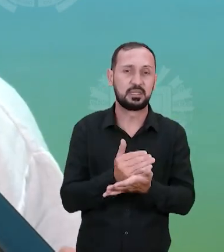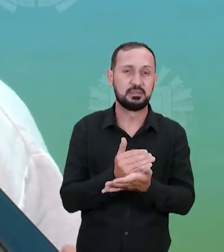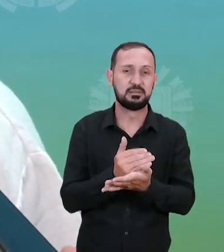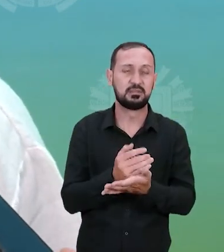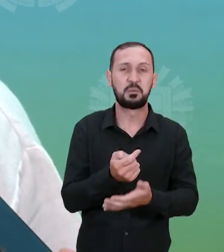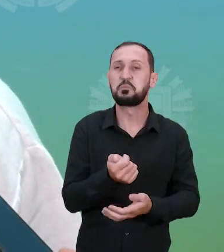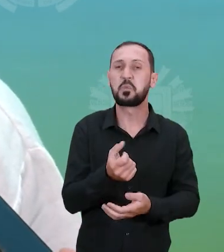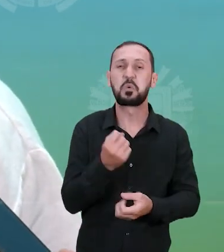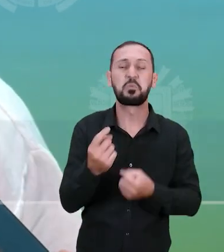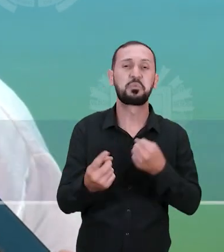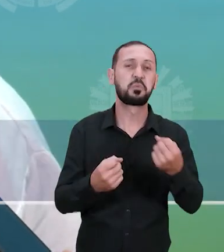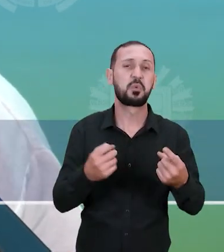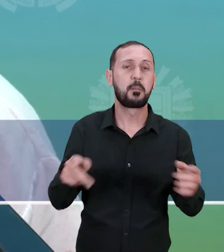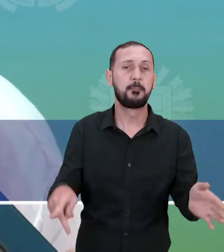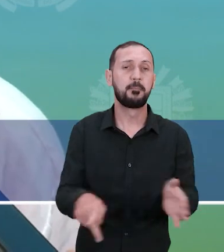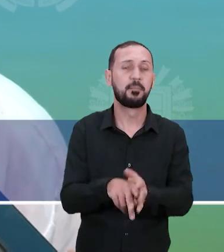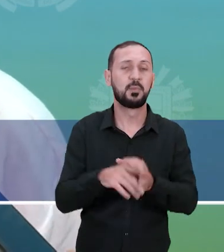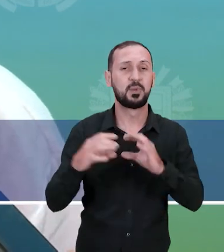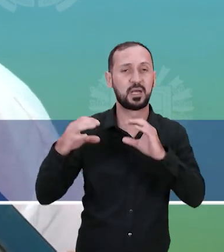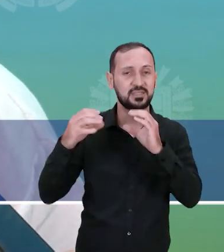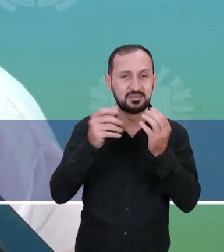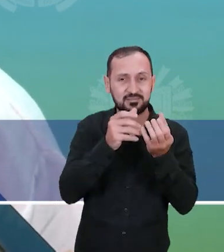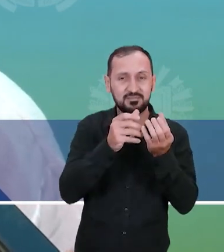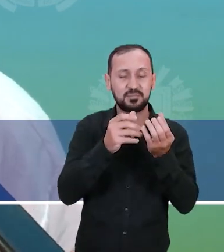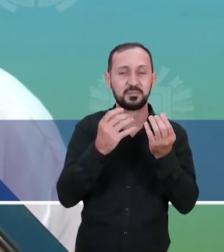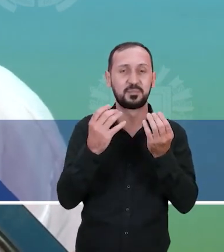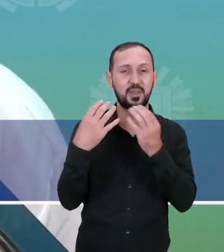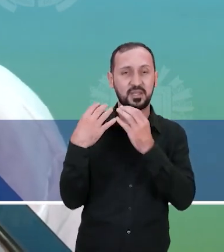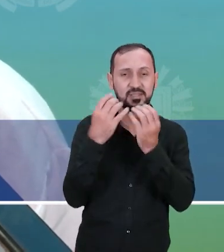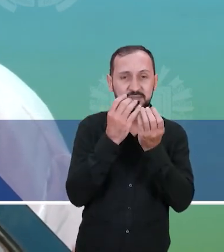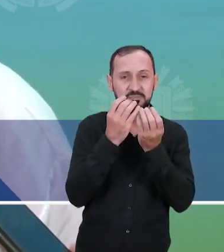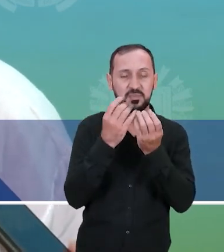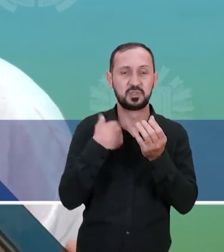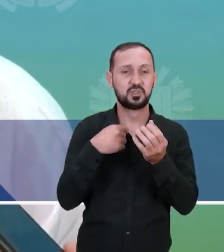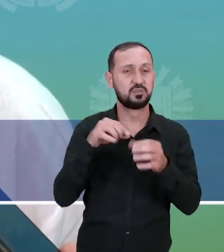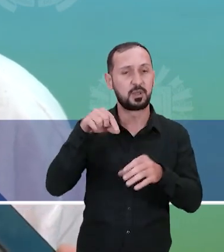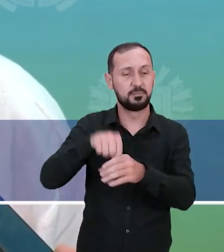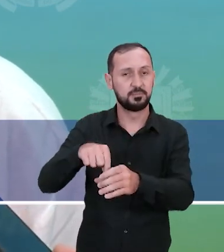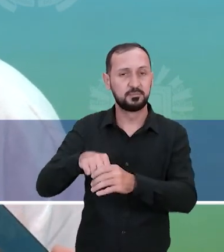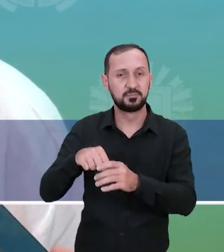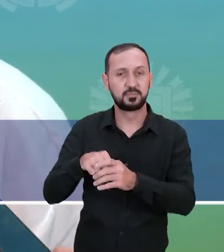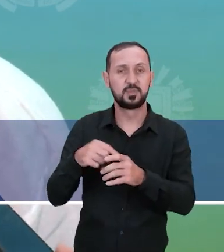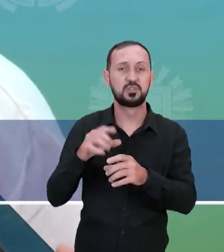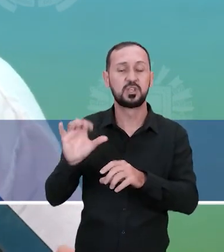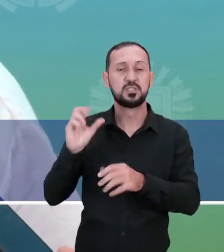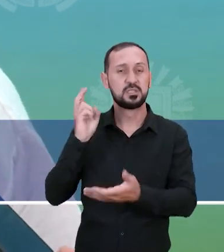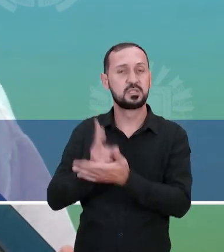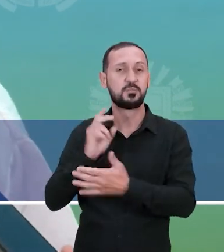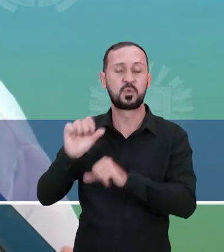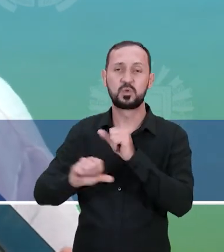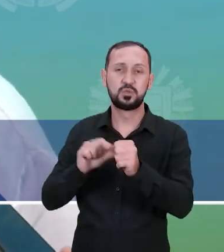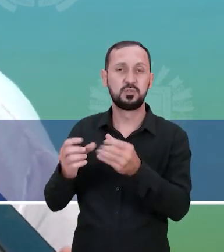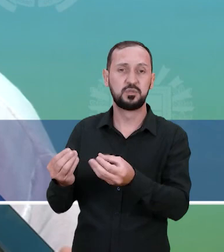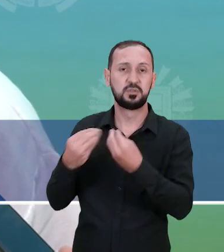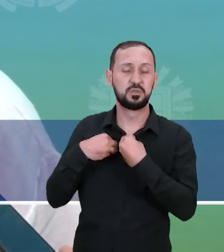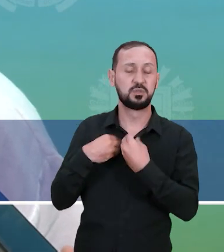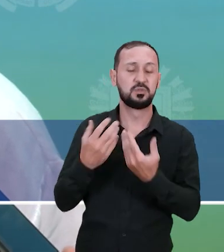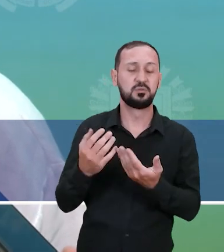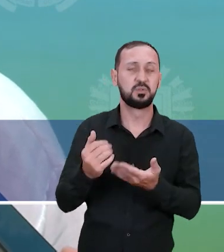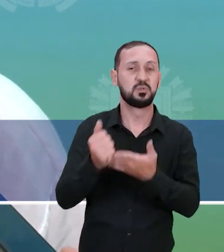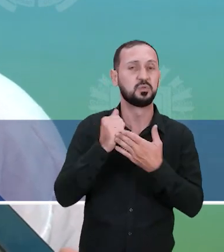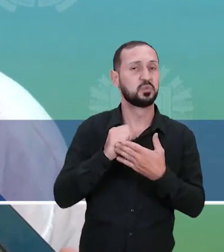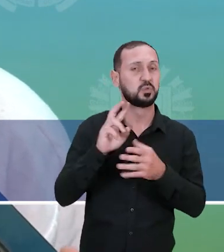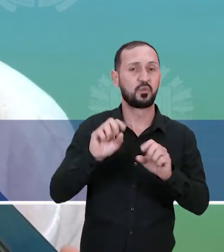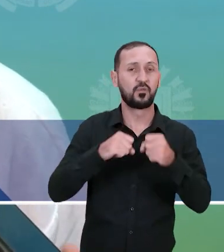pouca nutriente que tem, né? O próprio milho crioulo a gente também não está plantando mais, é o transgênico, isso não traz